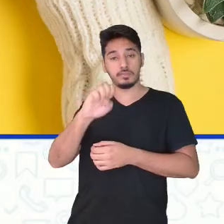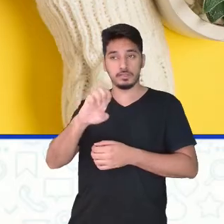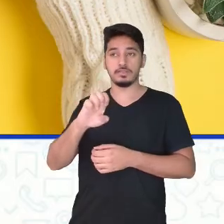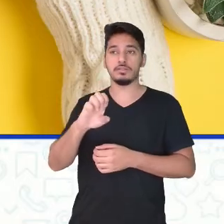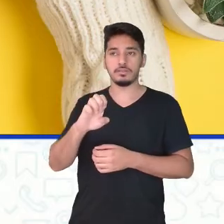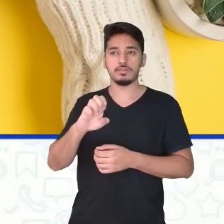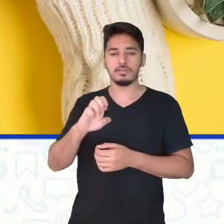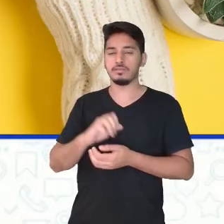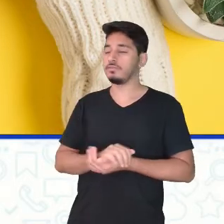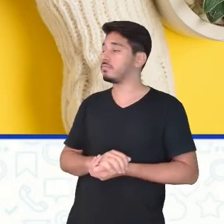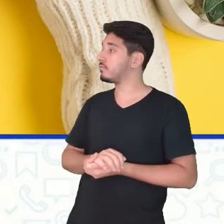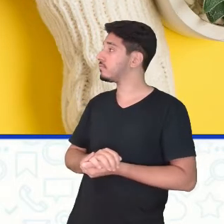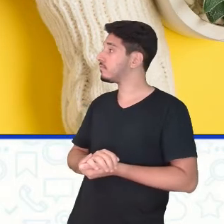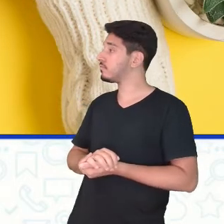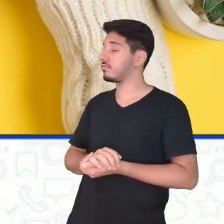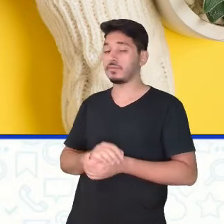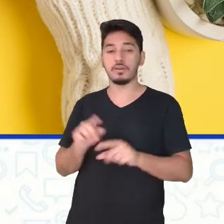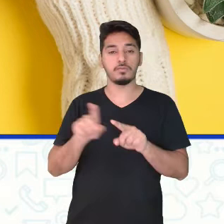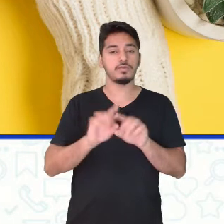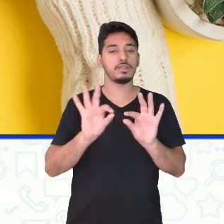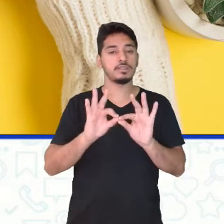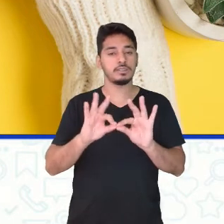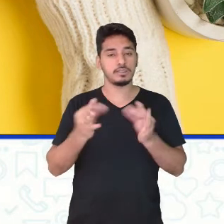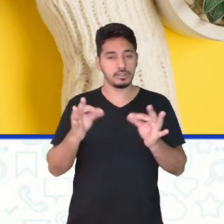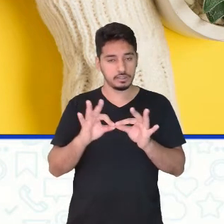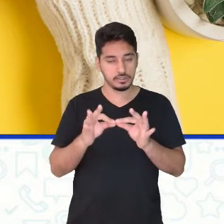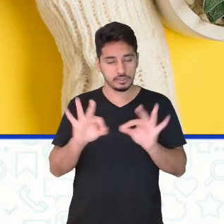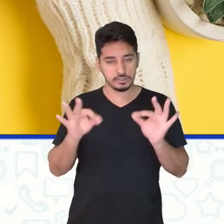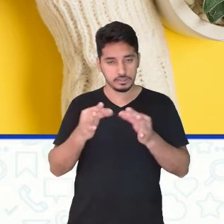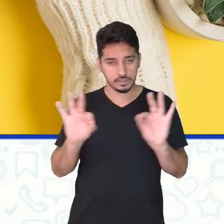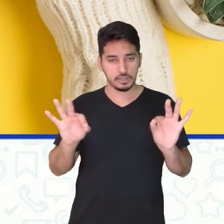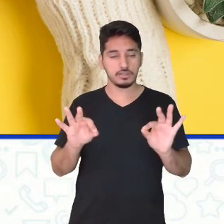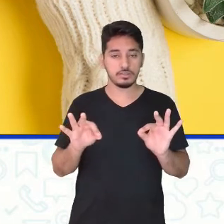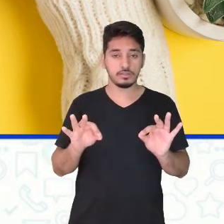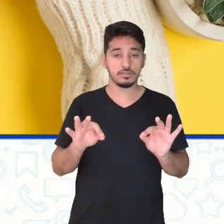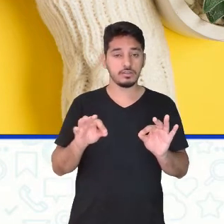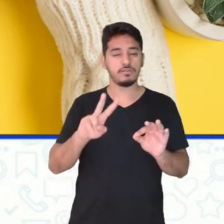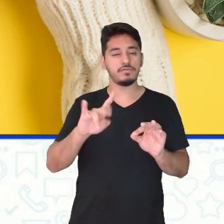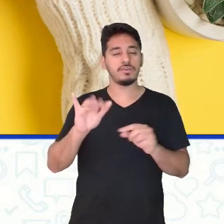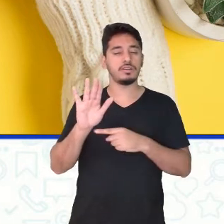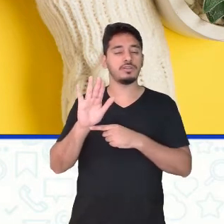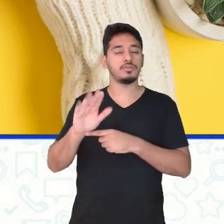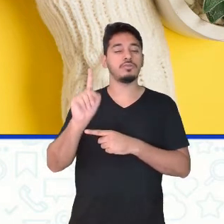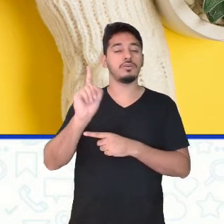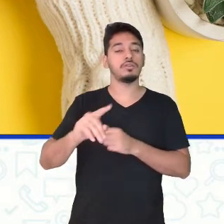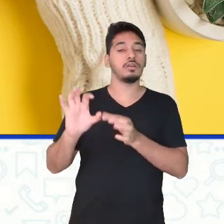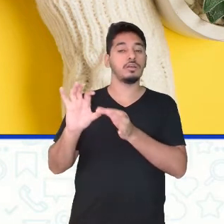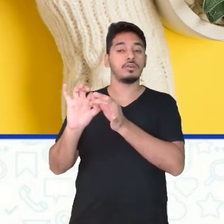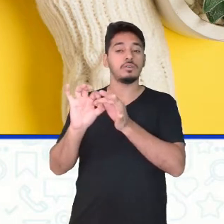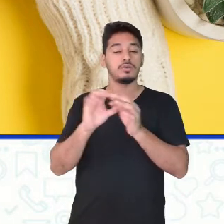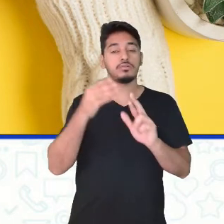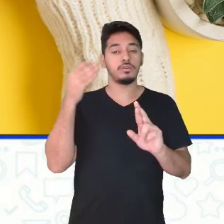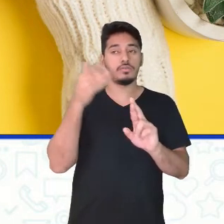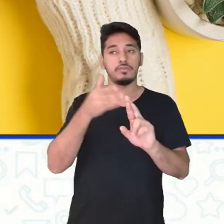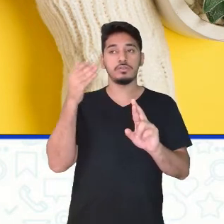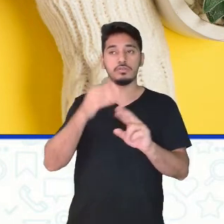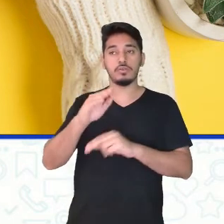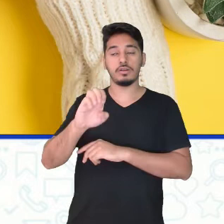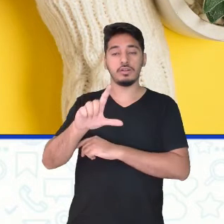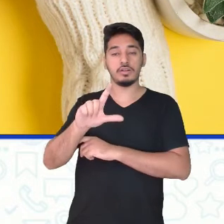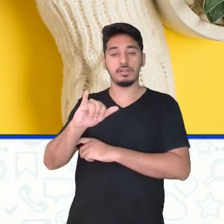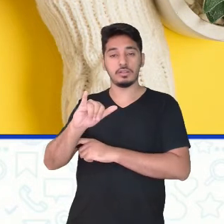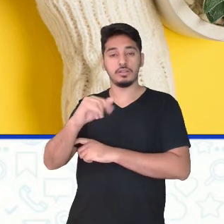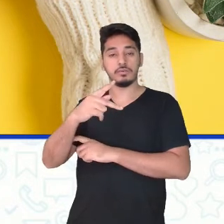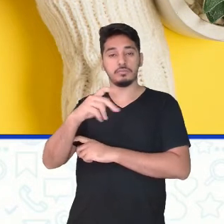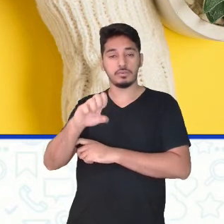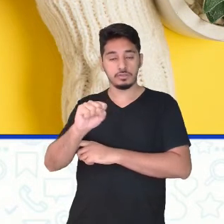figura de sintaxe que vai facilitar a gente, que vai ajudar a gente na coesão referencial. A elipse constitui